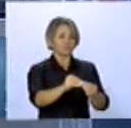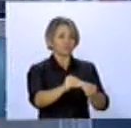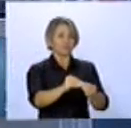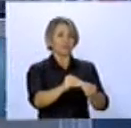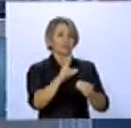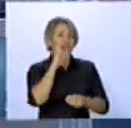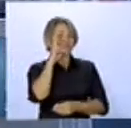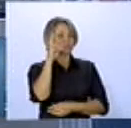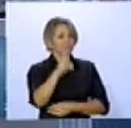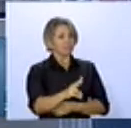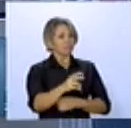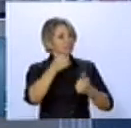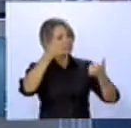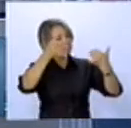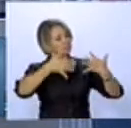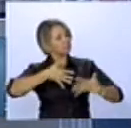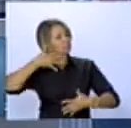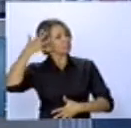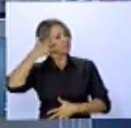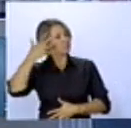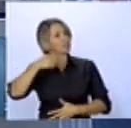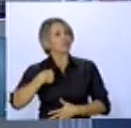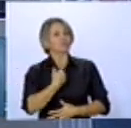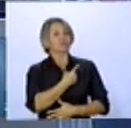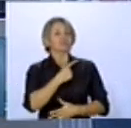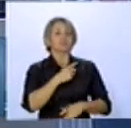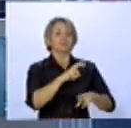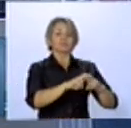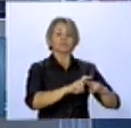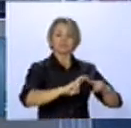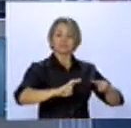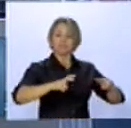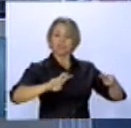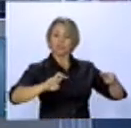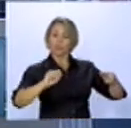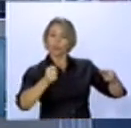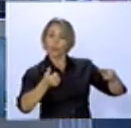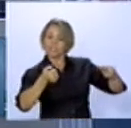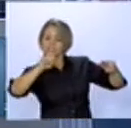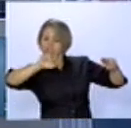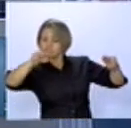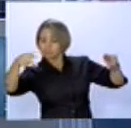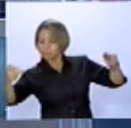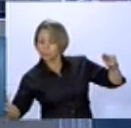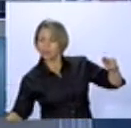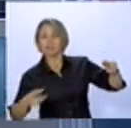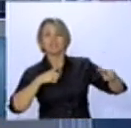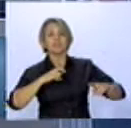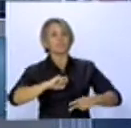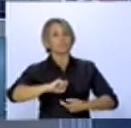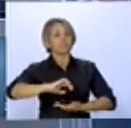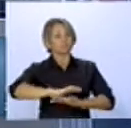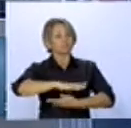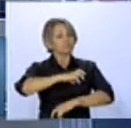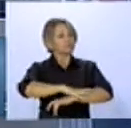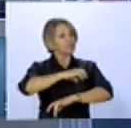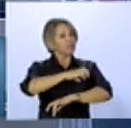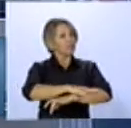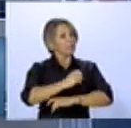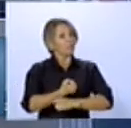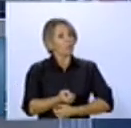vimos nesta breve explanação nós temos um trem uma espinhadeiro e temos um sapo quase cozido